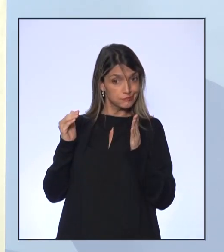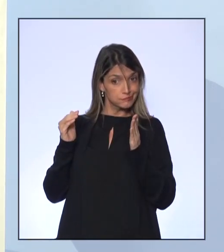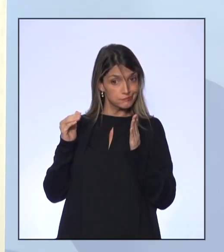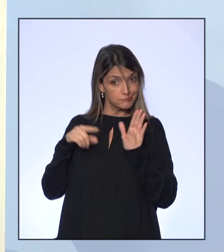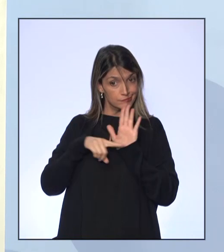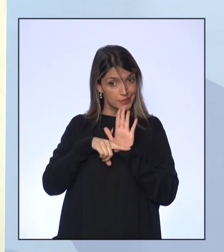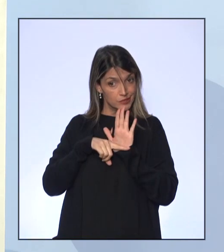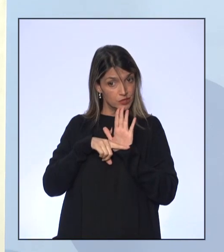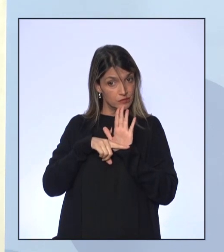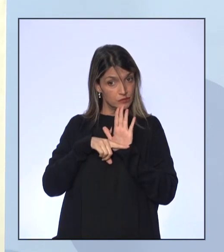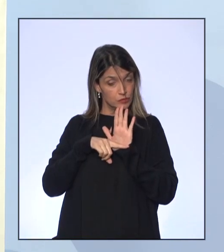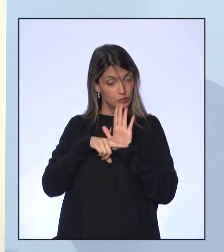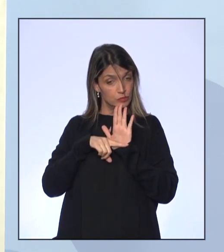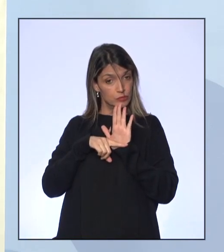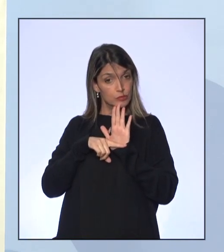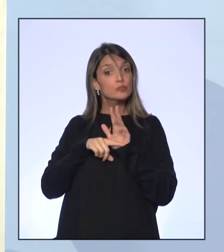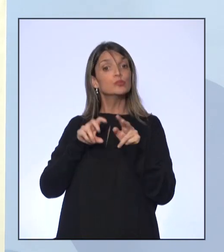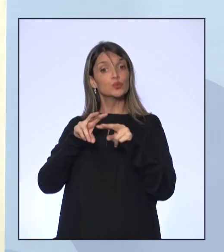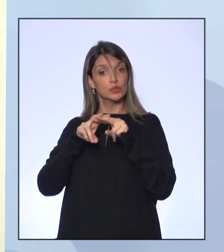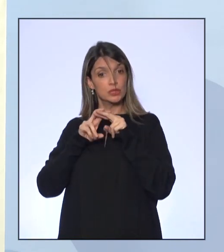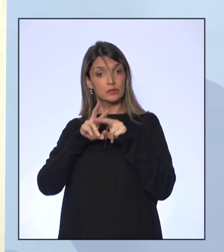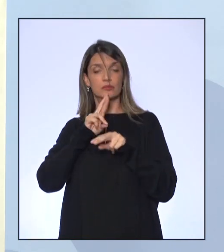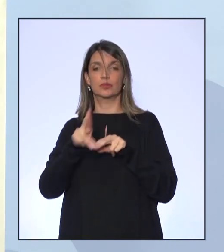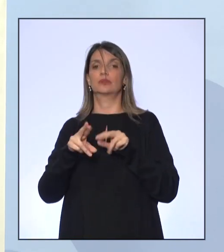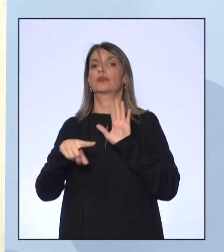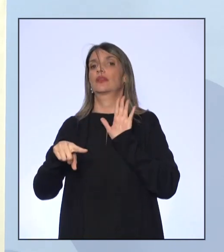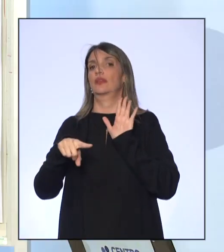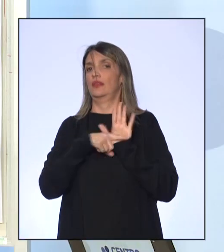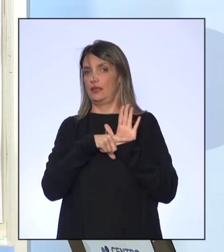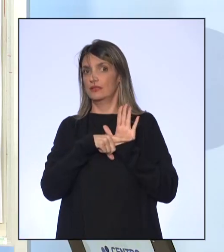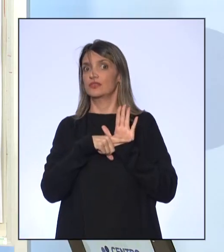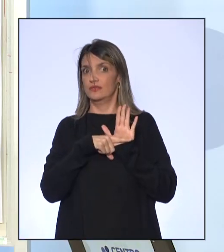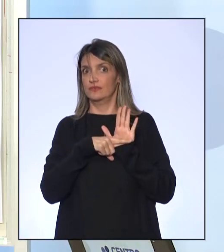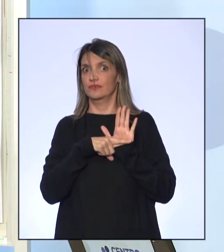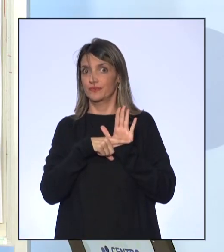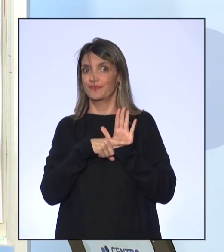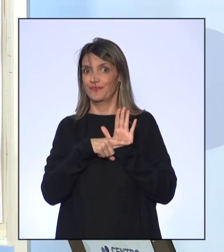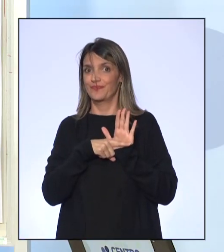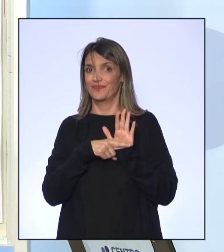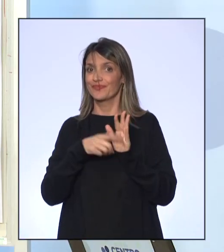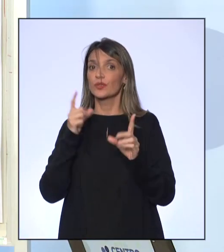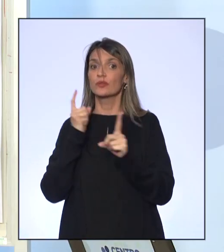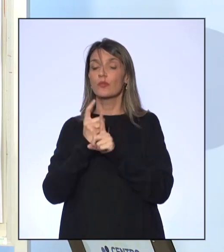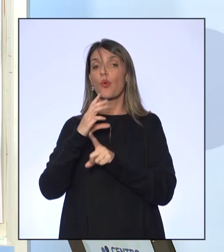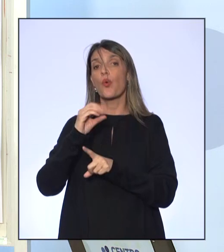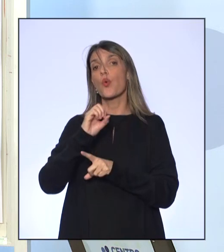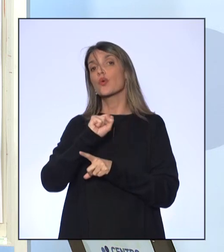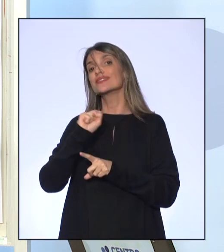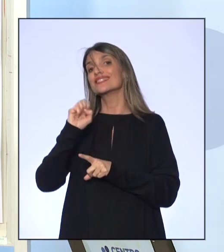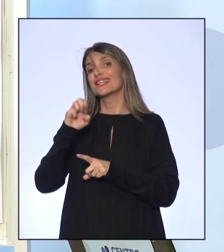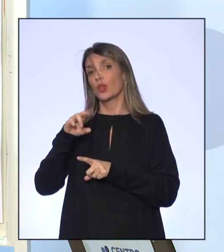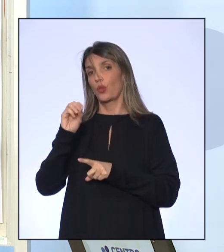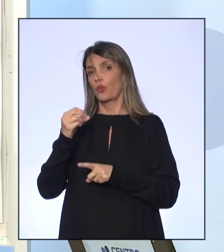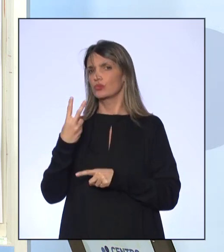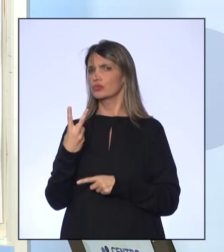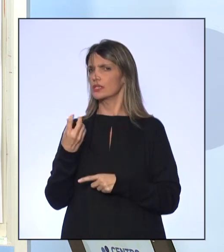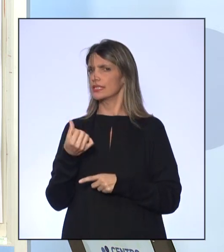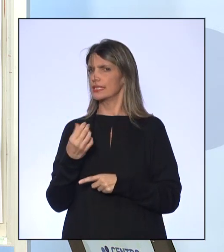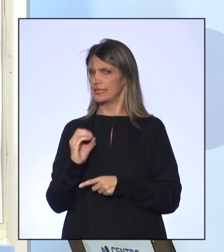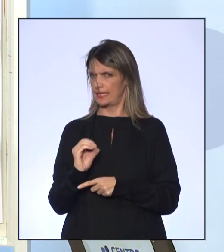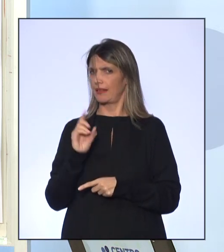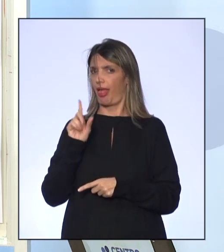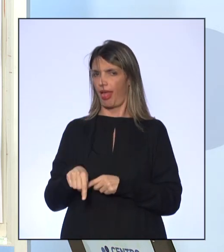uma aqui ó por isso que a resposta é negativa né então por isso que nós encontramos no caso o cosseno de 260